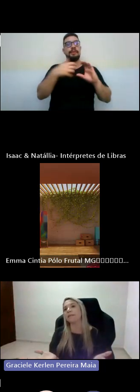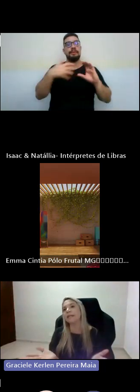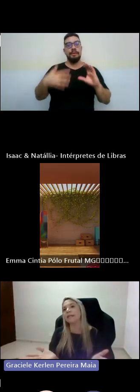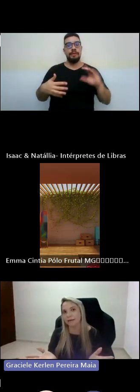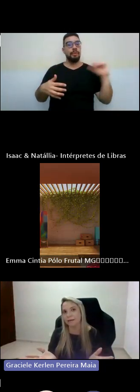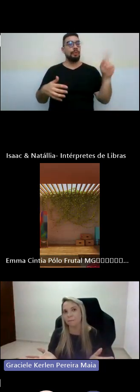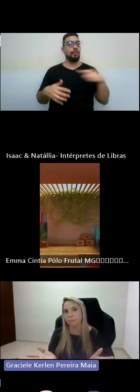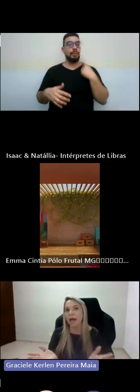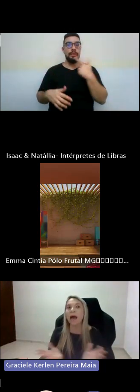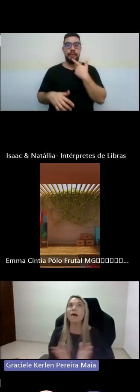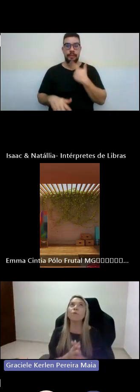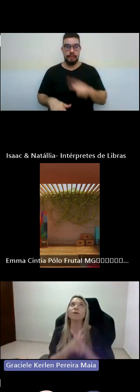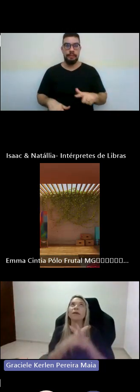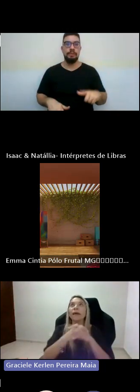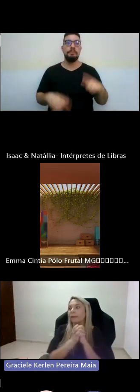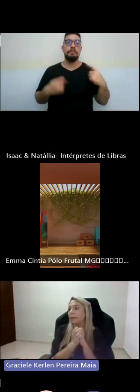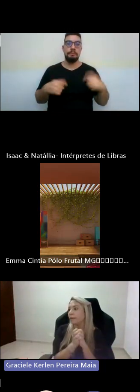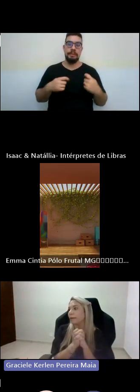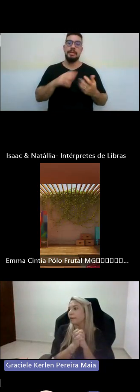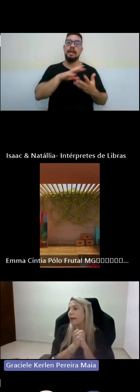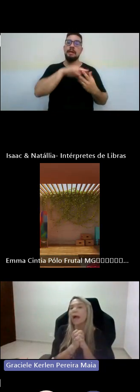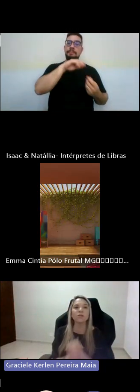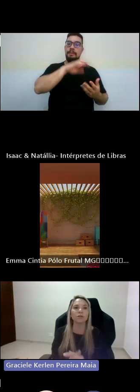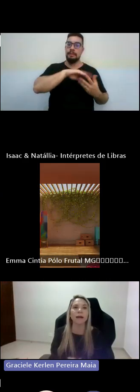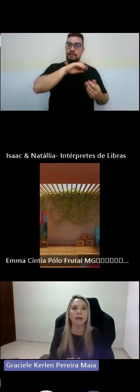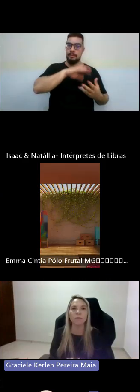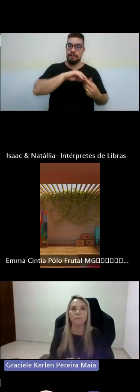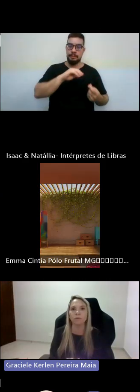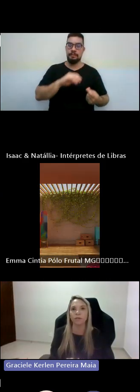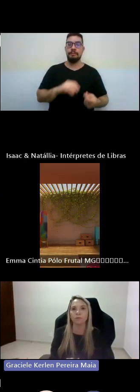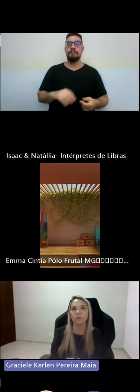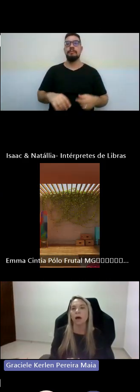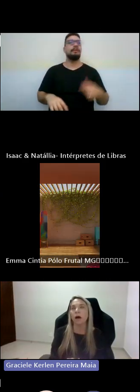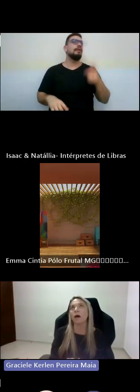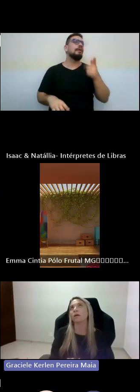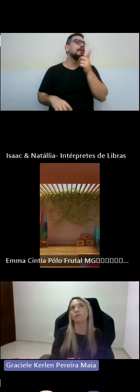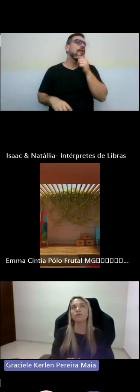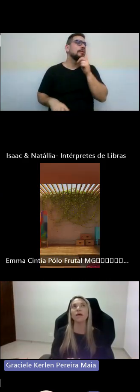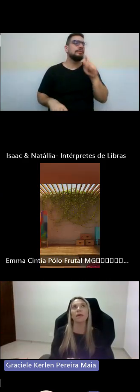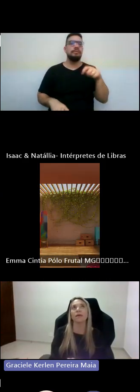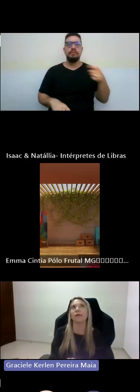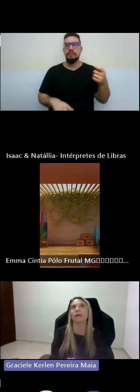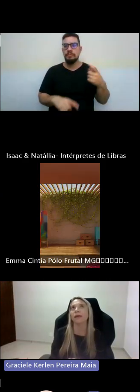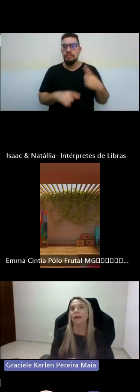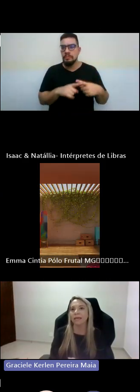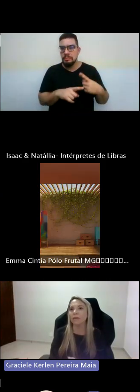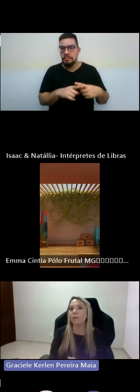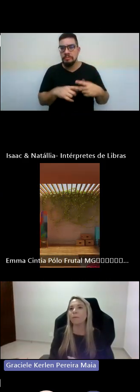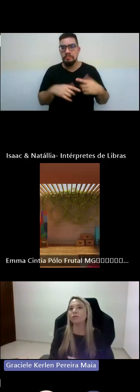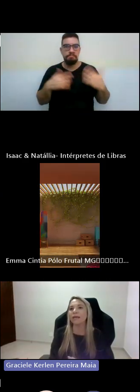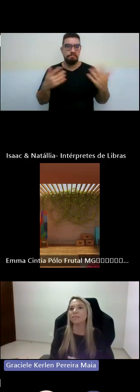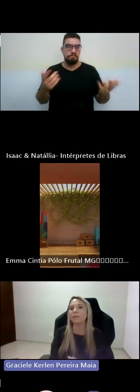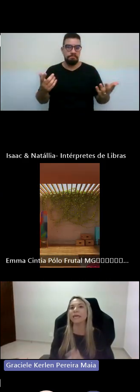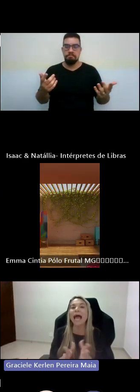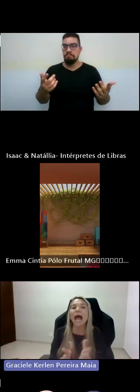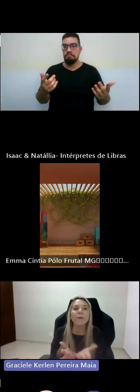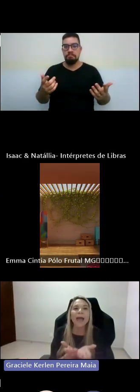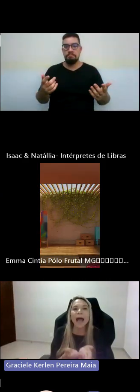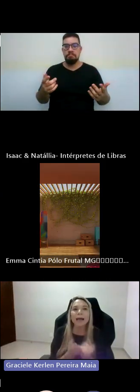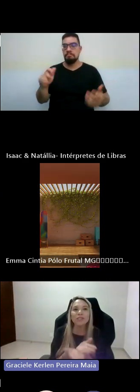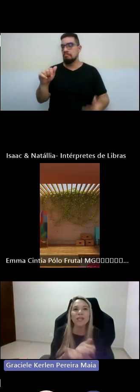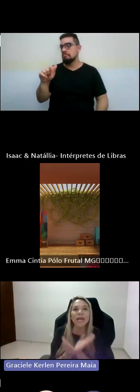que ser arbitrária. Por que água chama água, meu Deus? Não sei. Em língua portuguesa, por